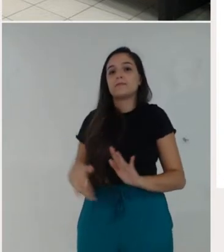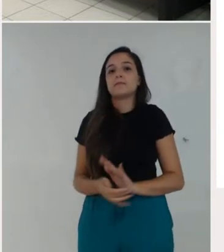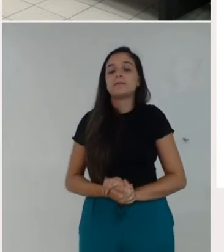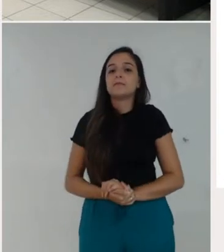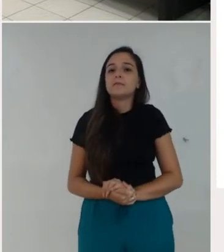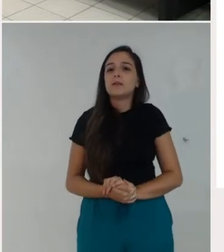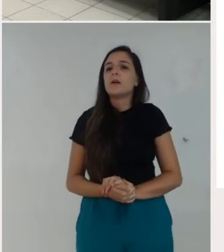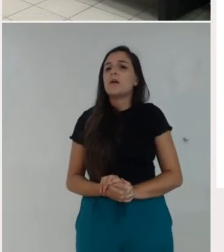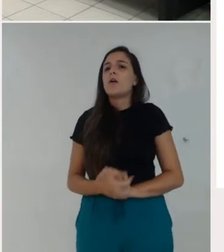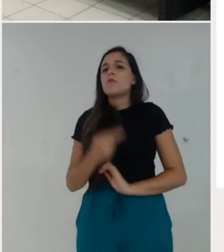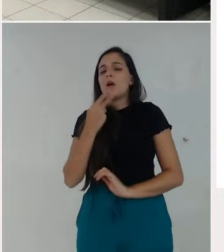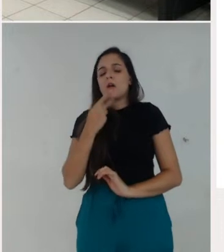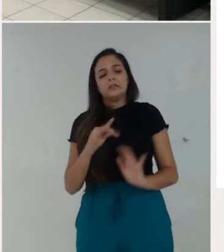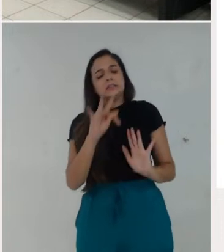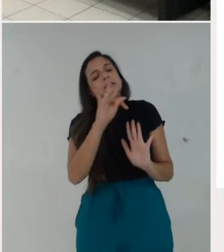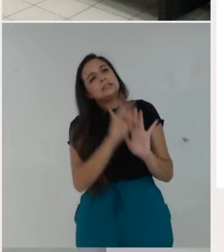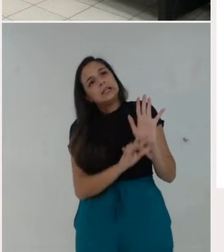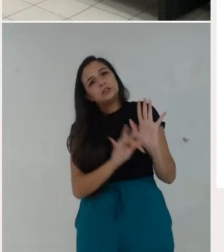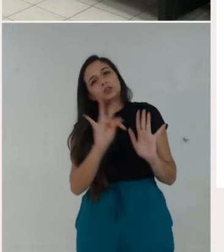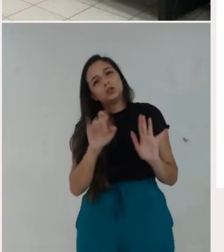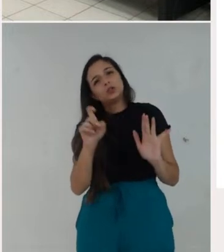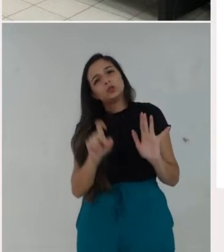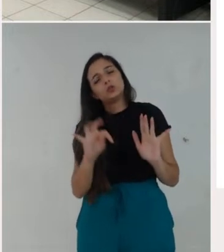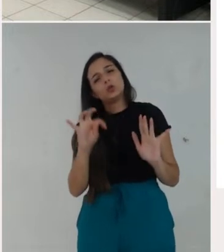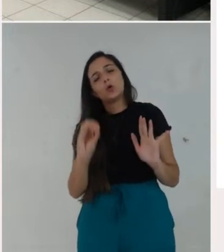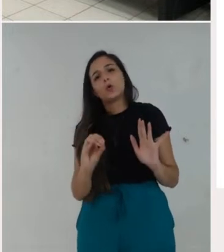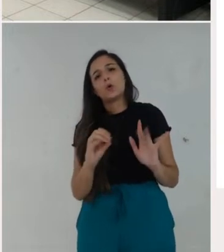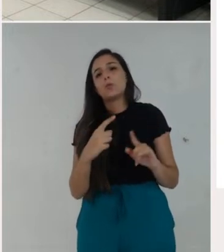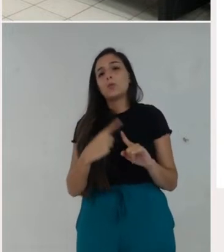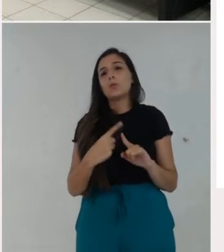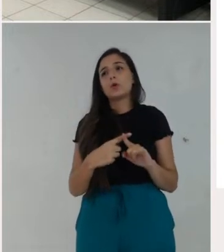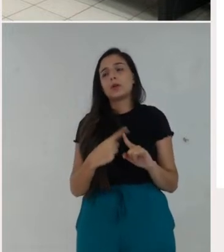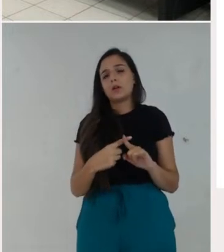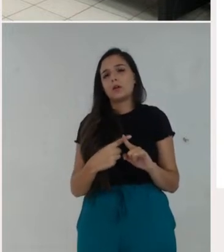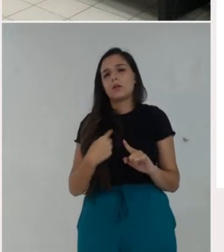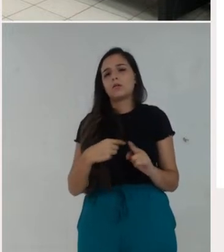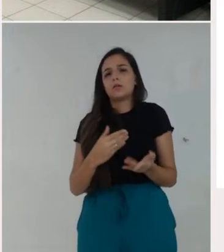temos publicado artigos,